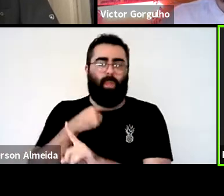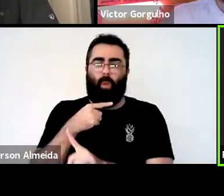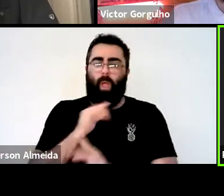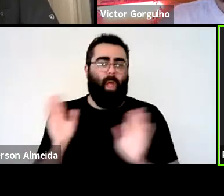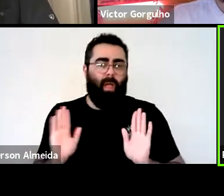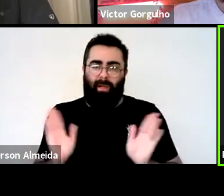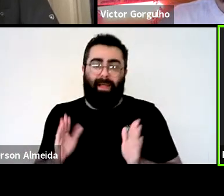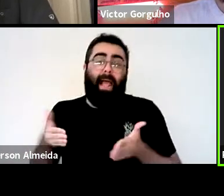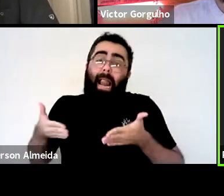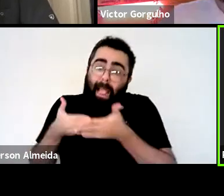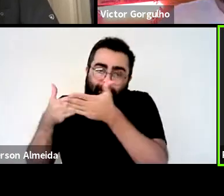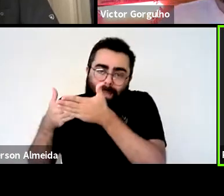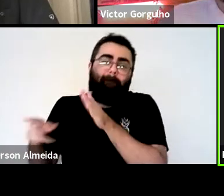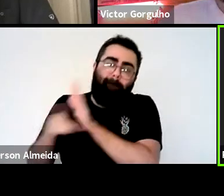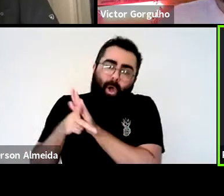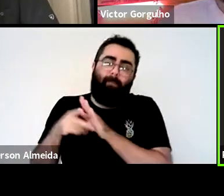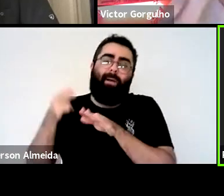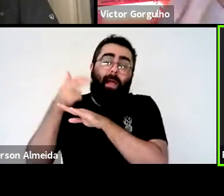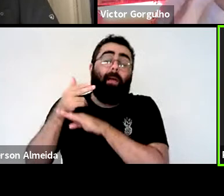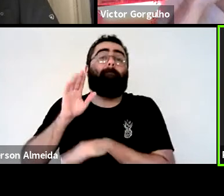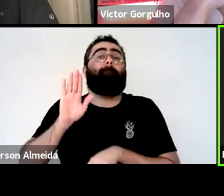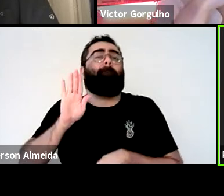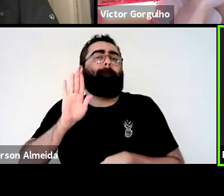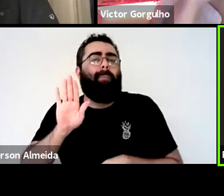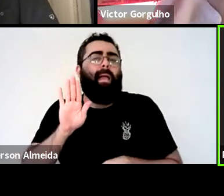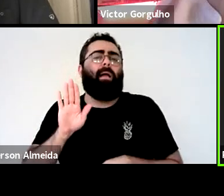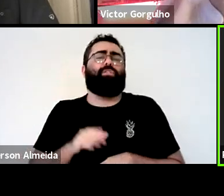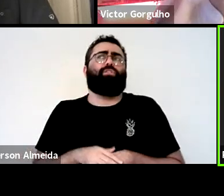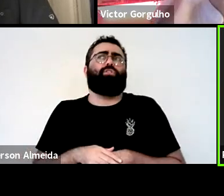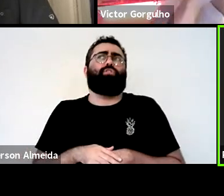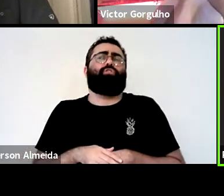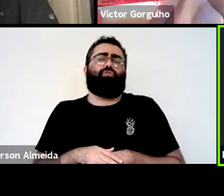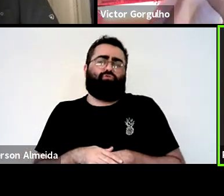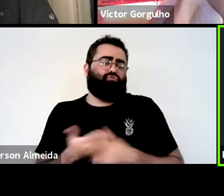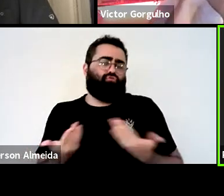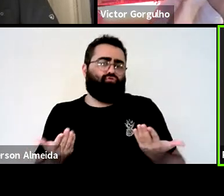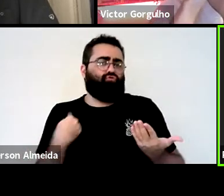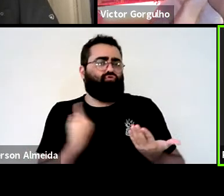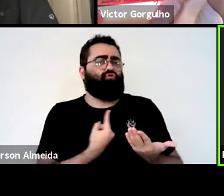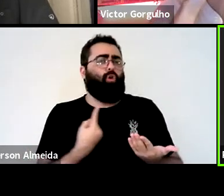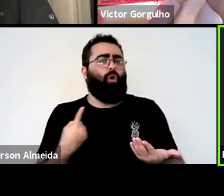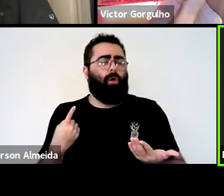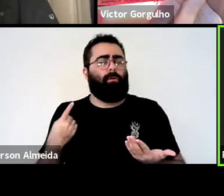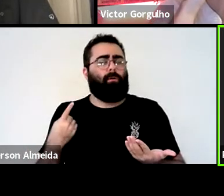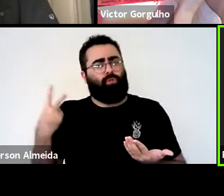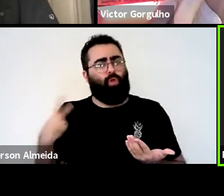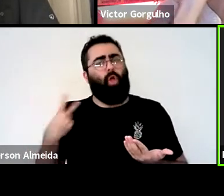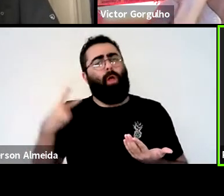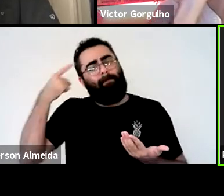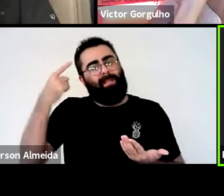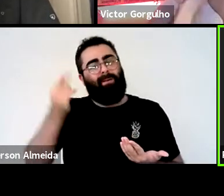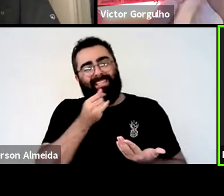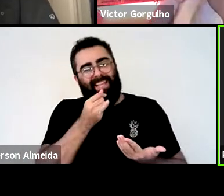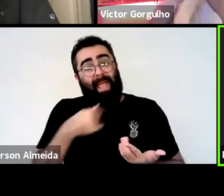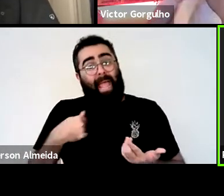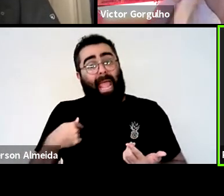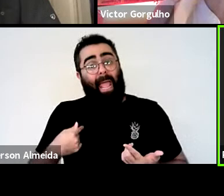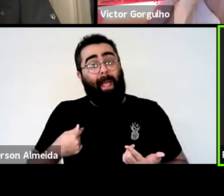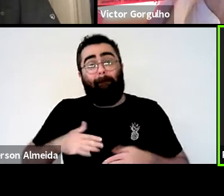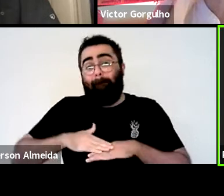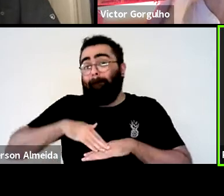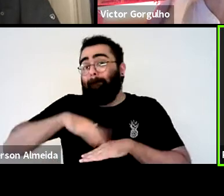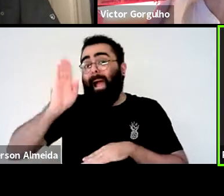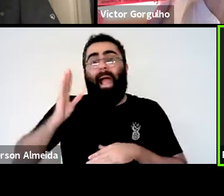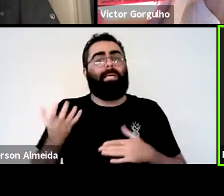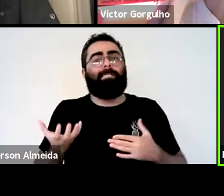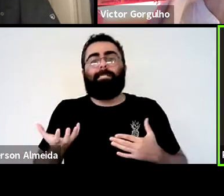também sobre não dar conta. Mas o repertório, né? Tipo, tem uma coisa que me fala que eu sou mais. Não sei, tem